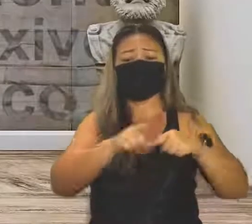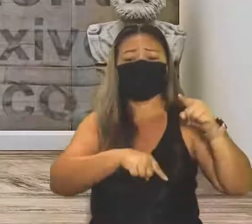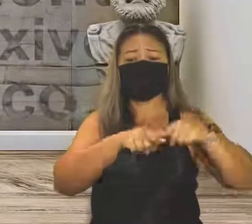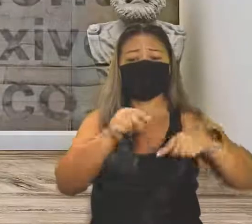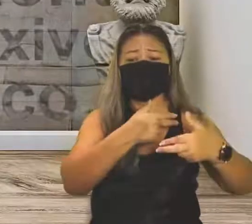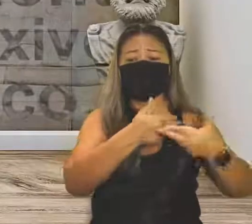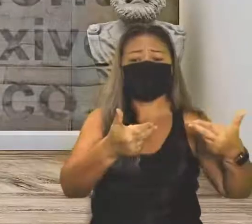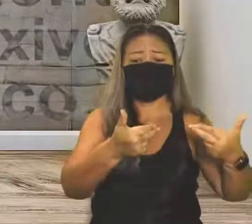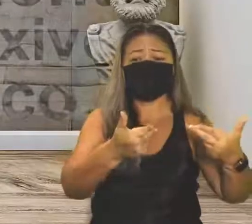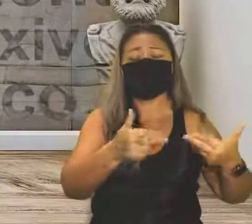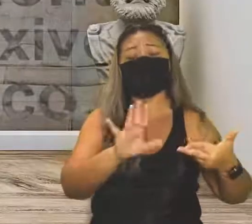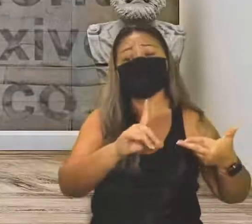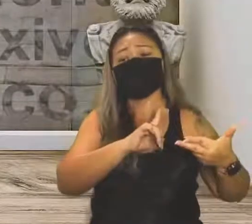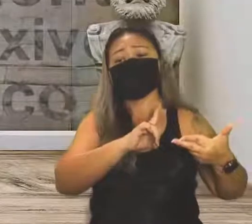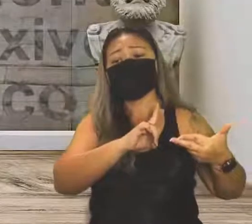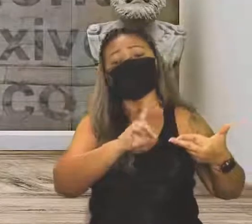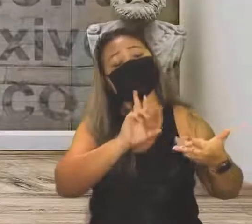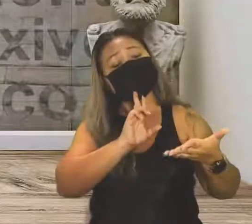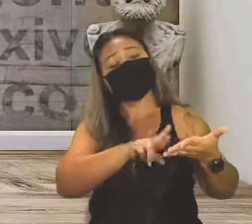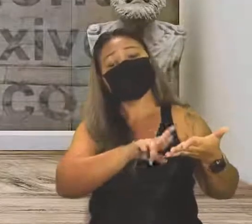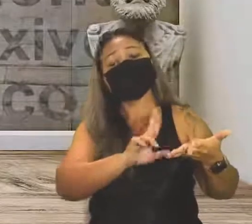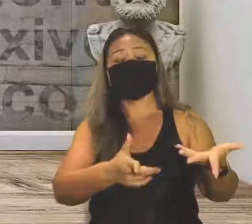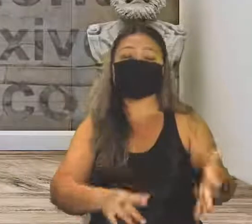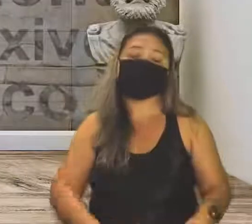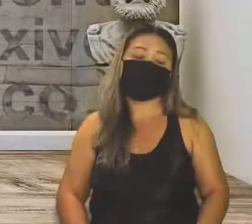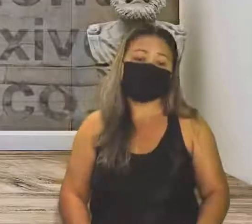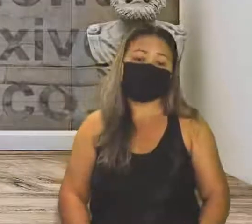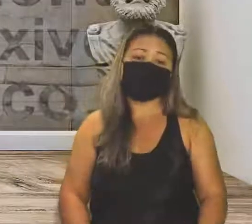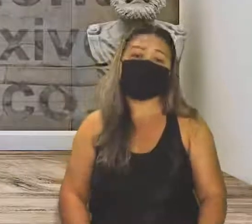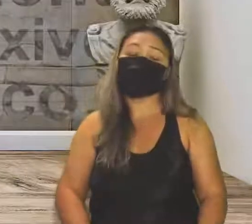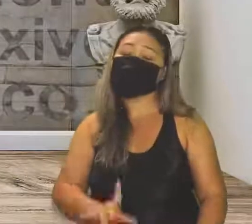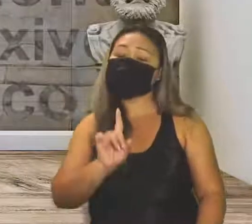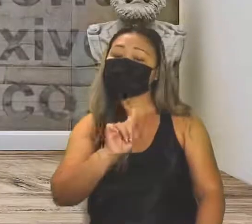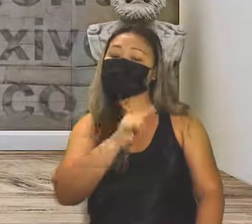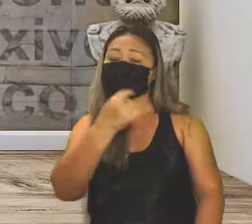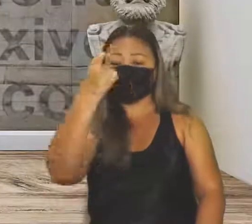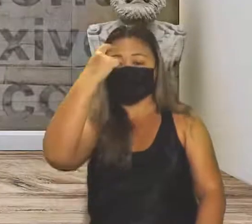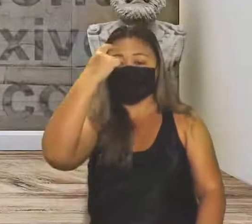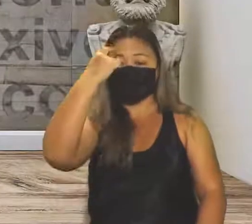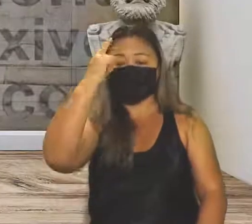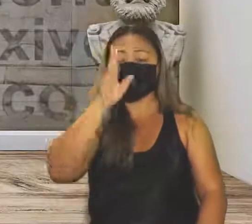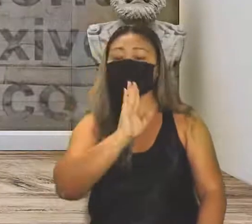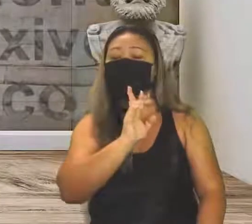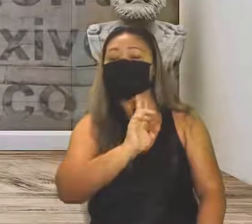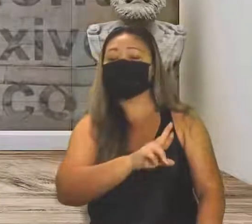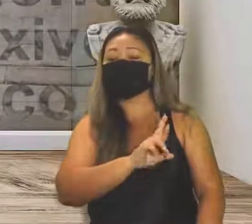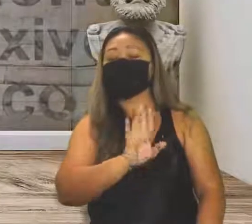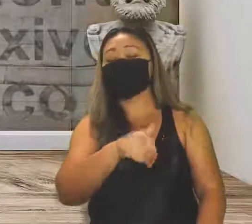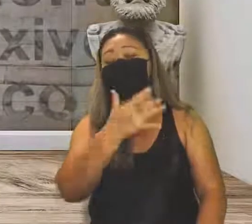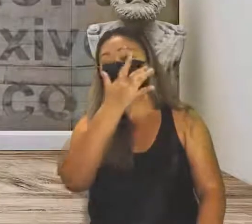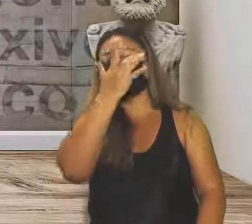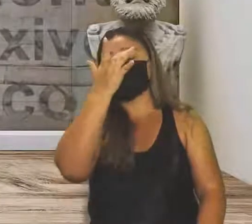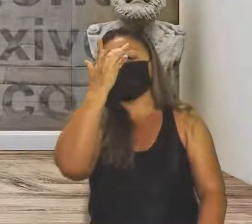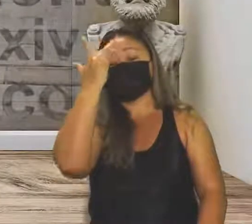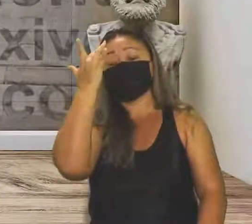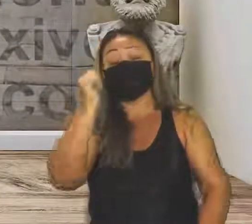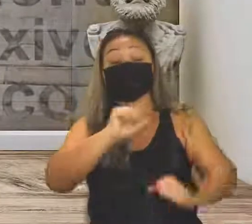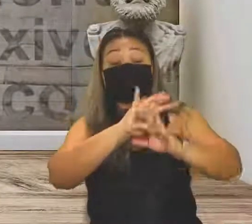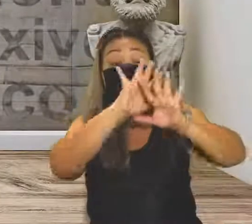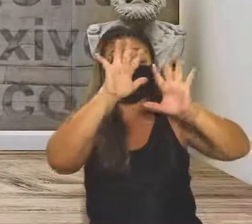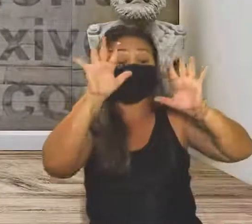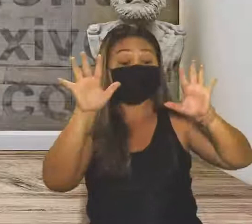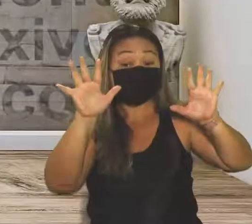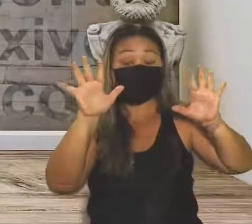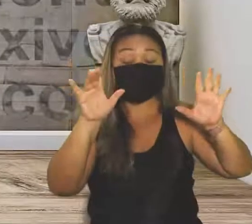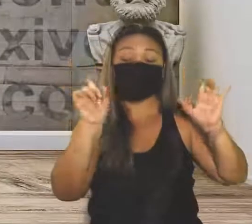ou algo, eu tenho que dar uma solução, tá? Uma suposta ideia, solução para que a pessoa tenha uma visão maior, abrir a visão